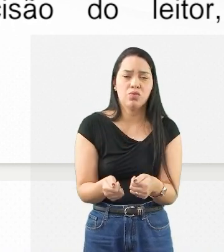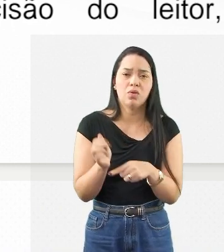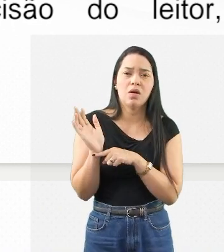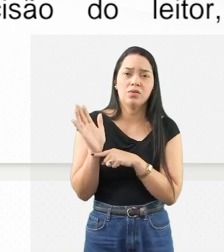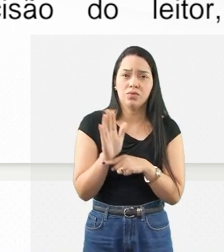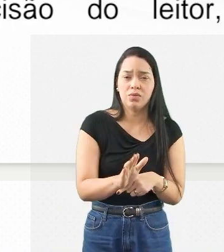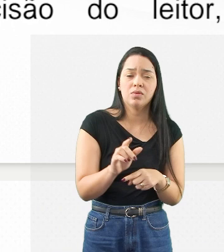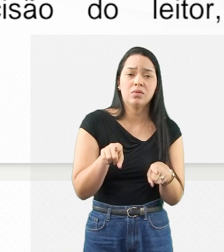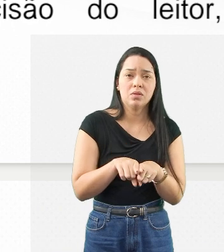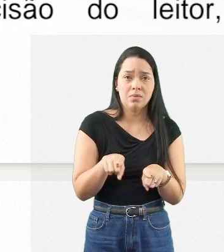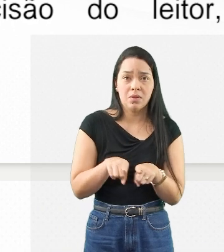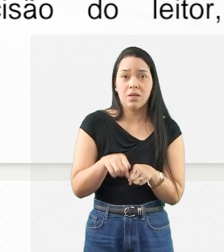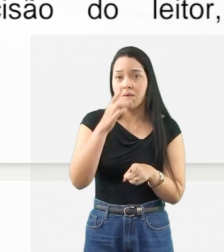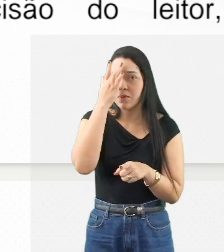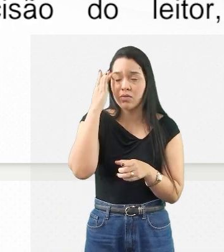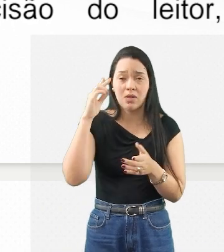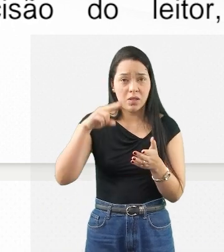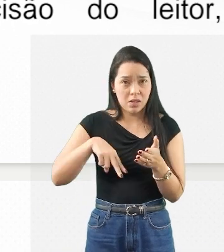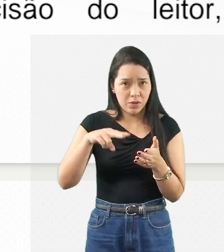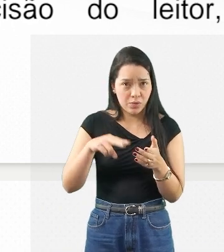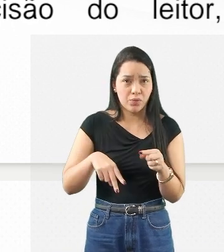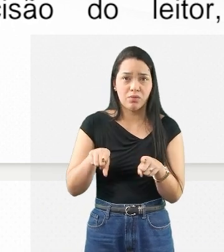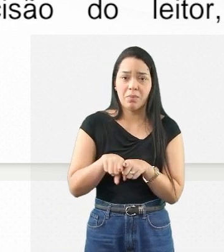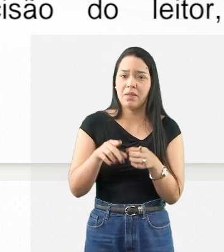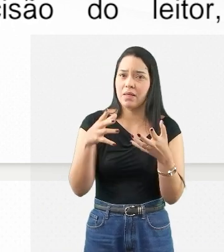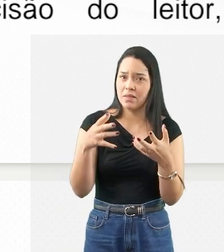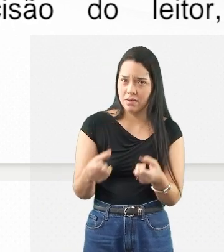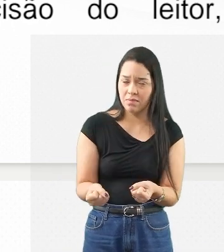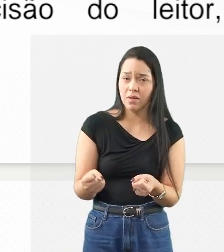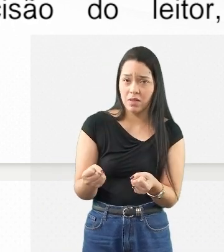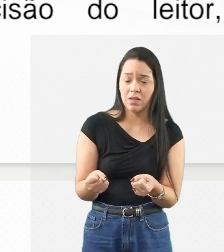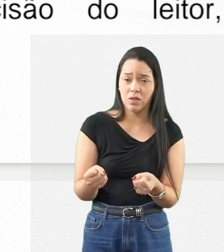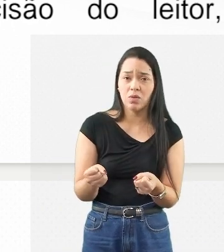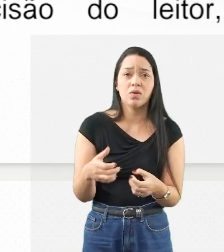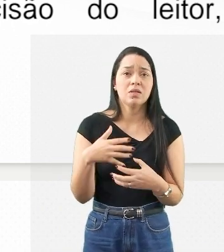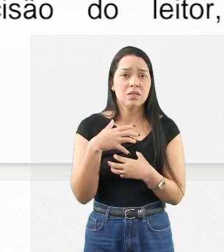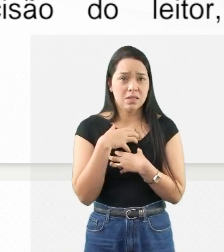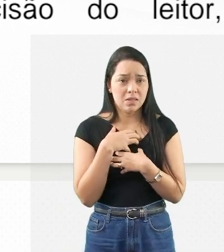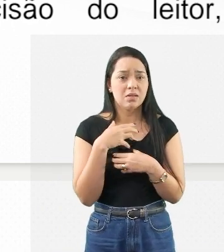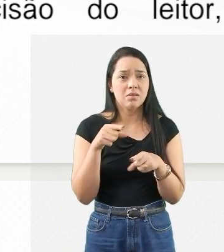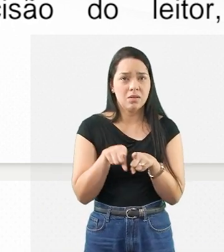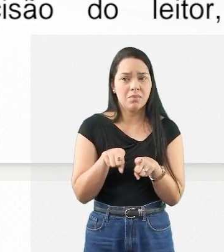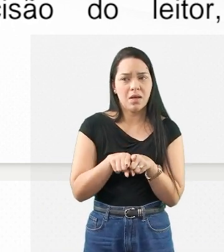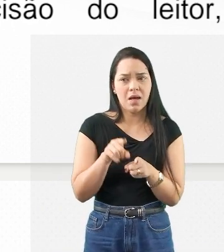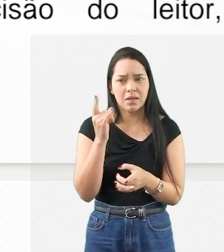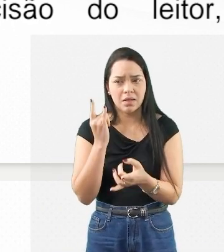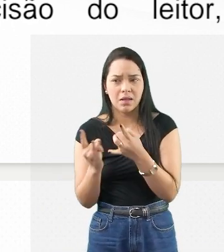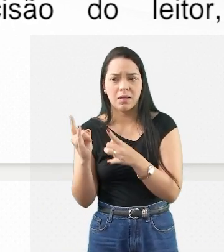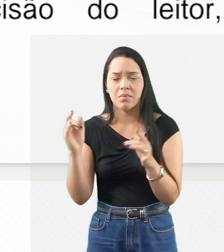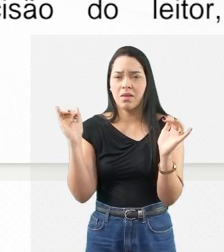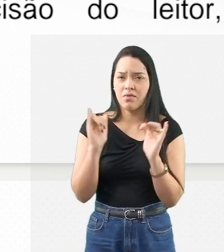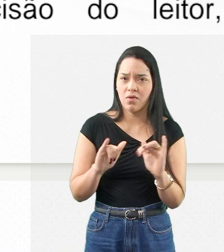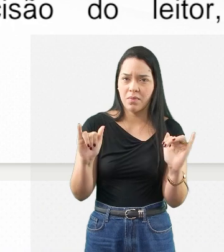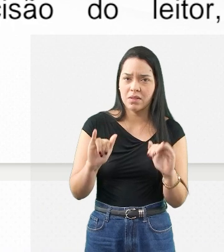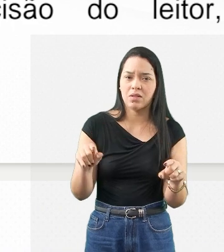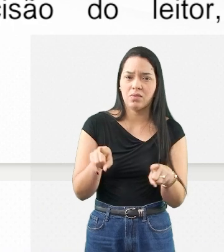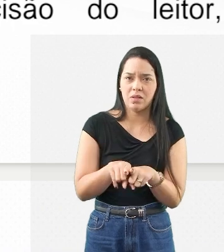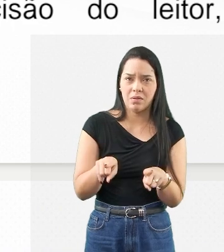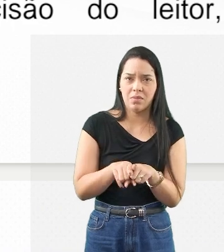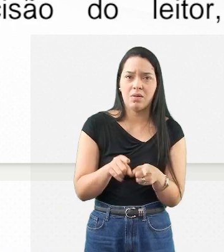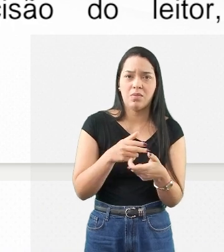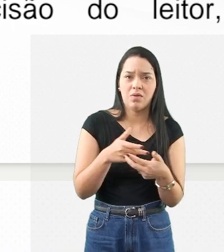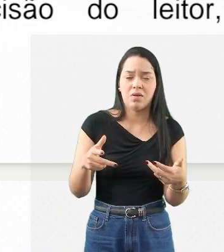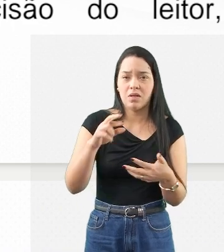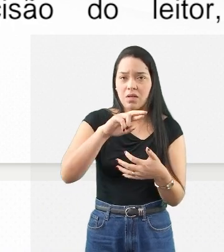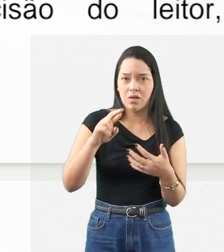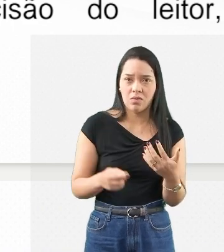para que o leitor, a pessoa que está recebendo esse folder, se sinta atraída pela informação e pelos